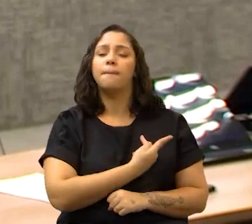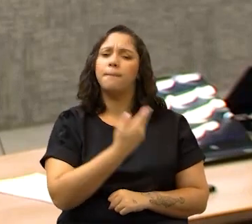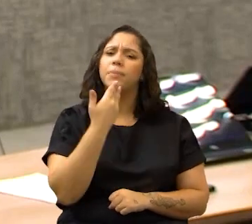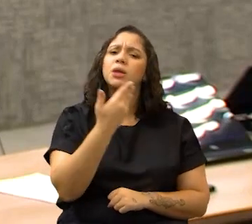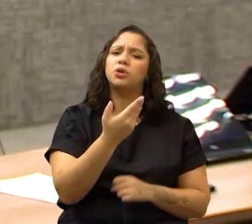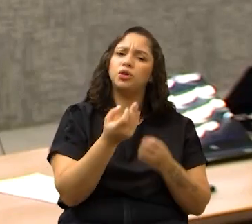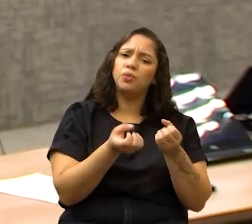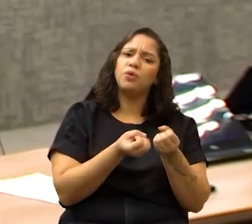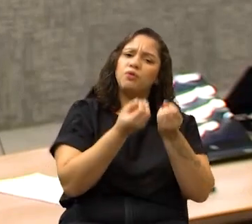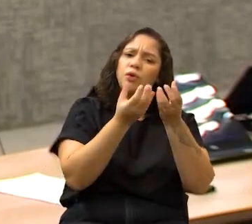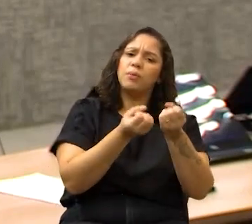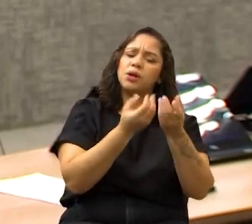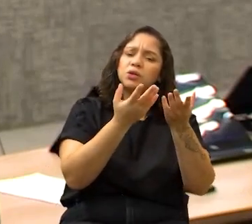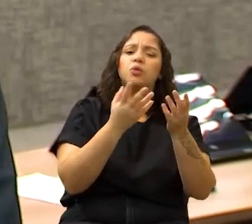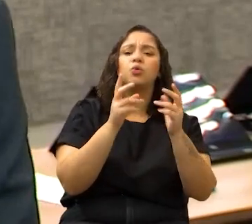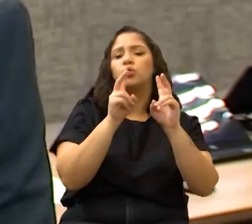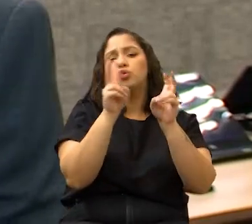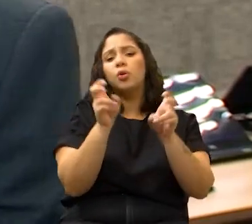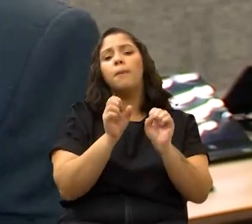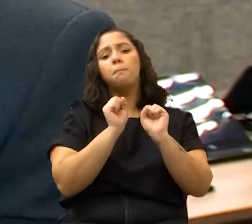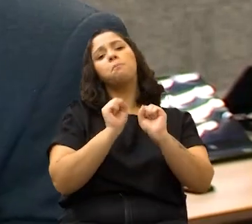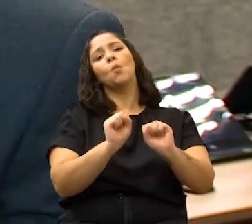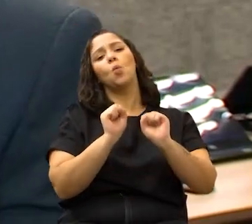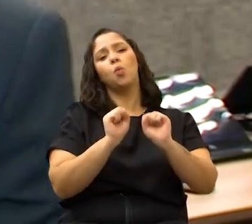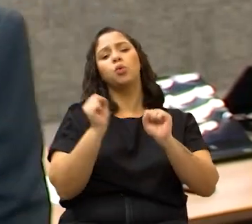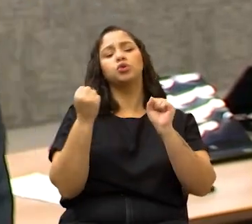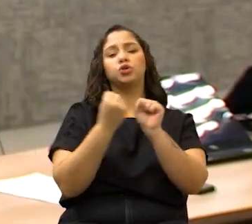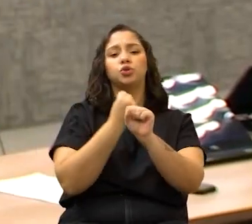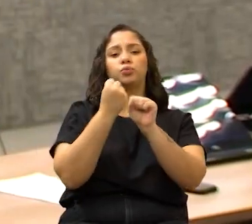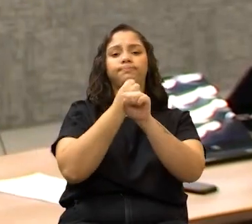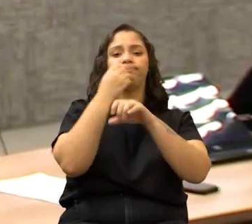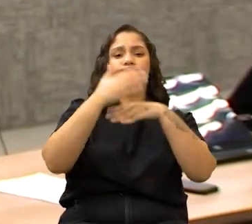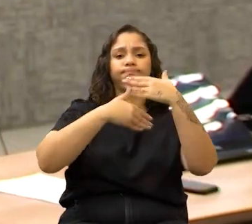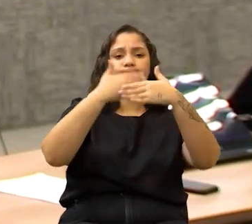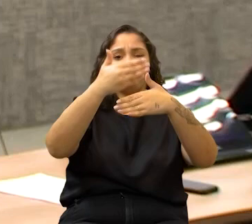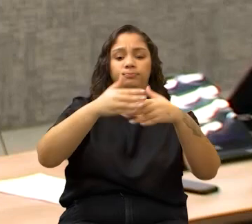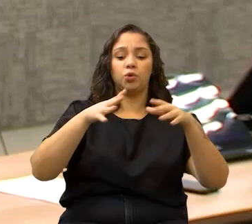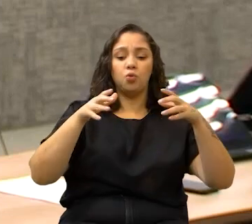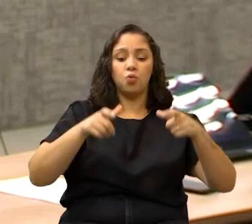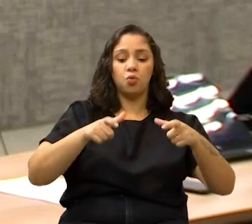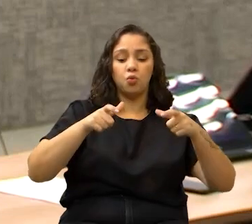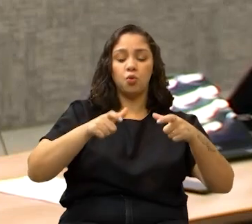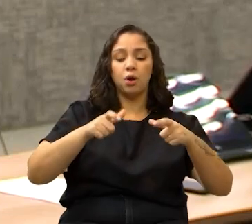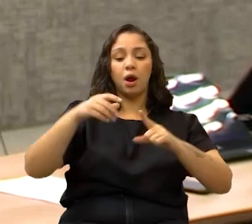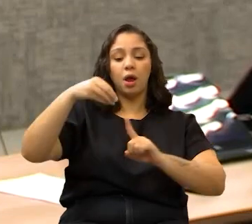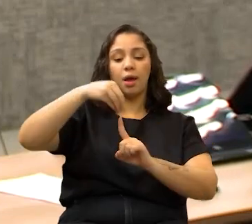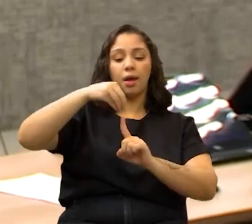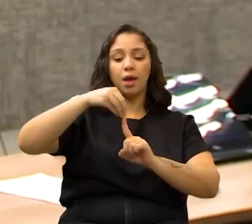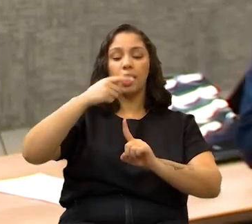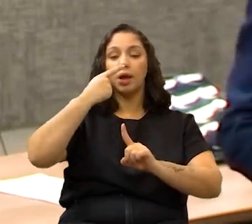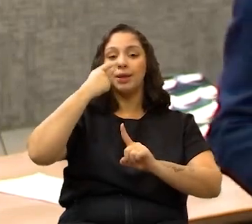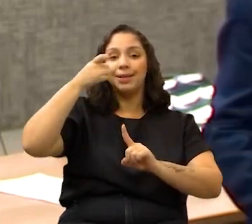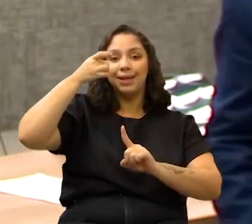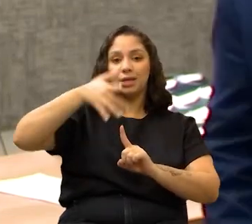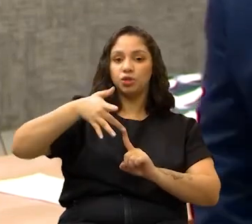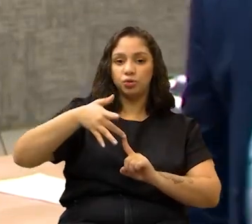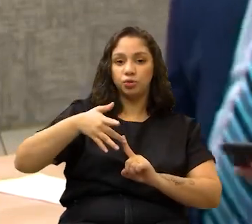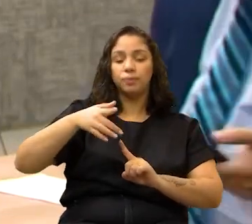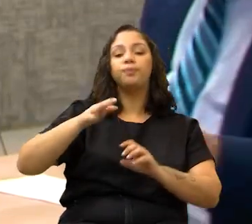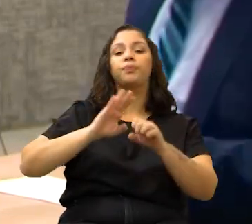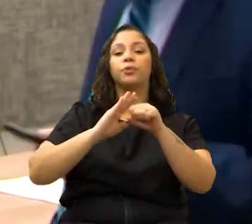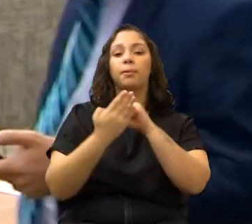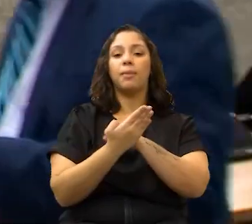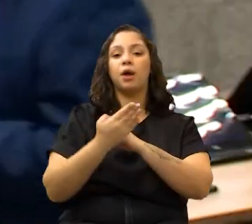solicitou informações sobre a possibilidade da construção de um ecoponto no bairro Village Campinas.